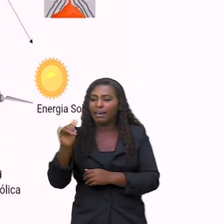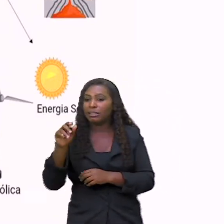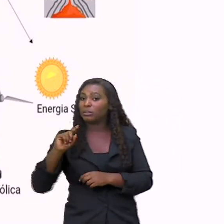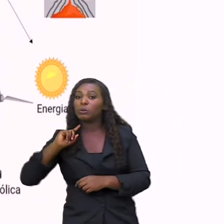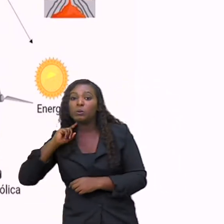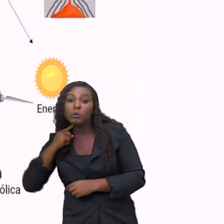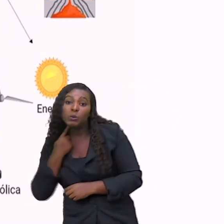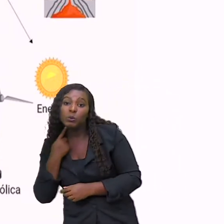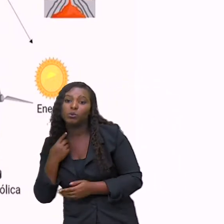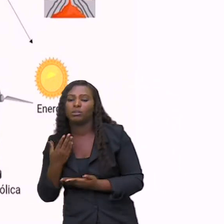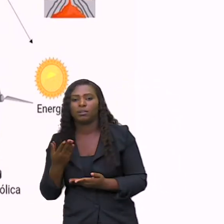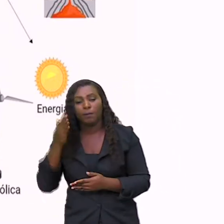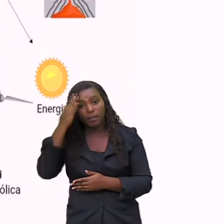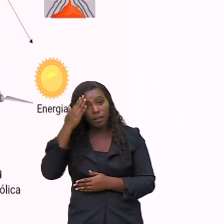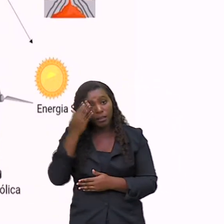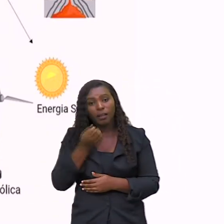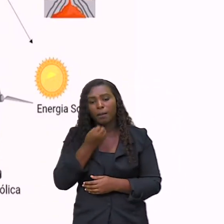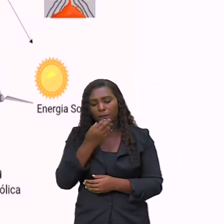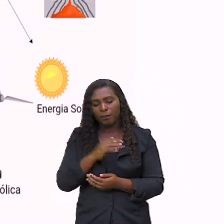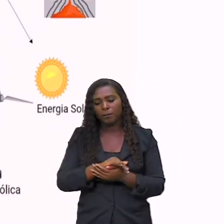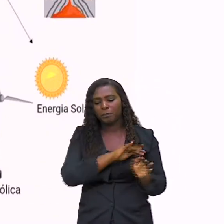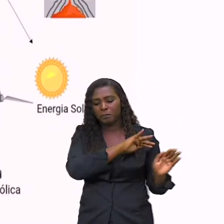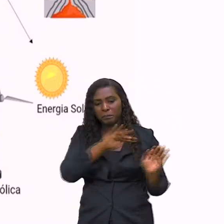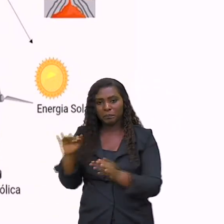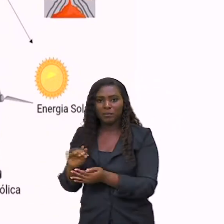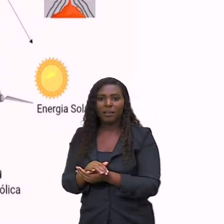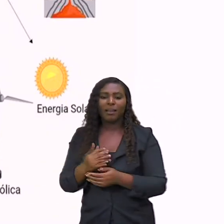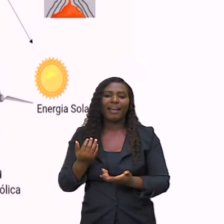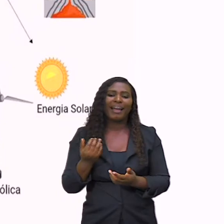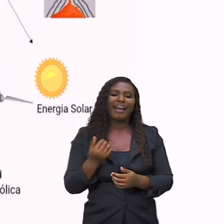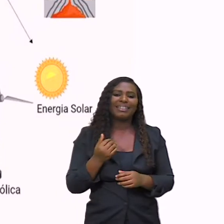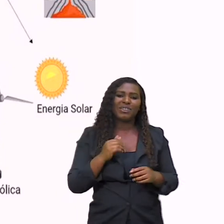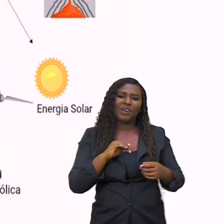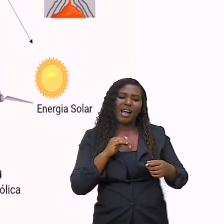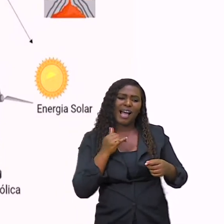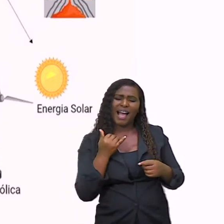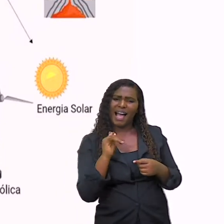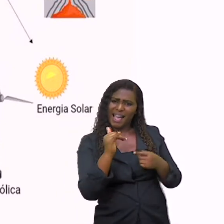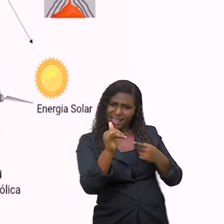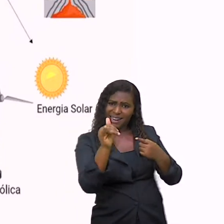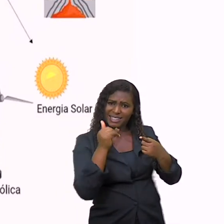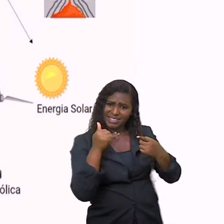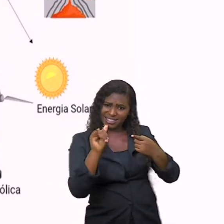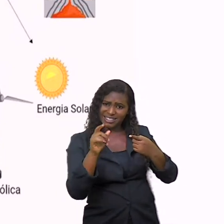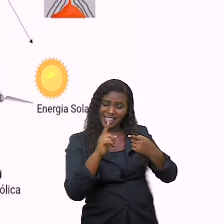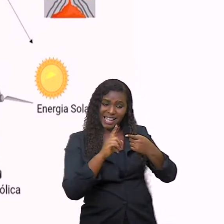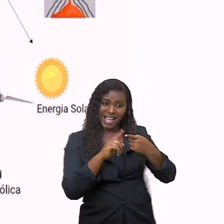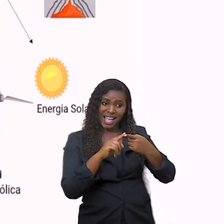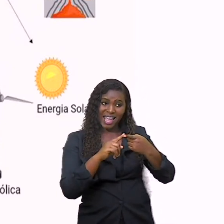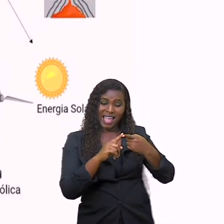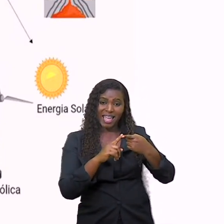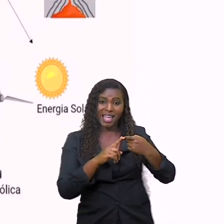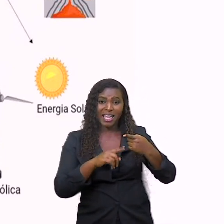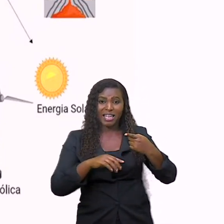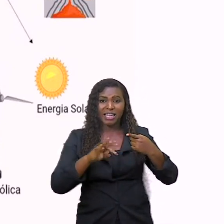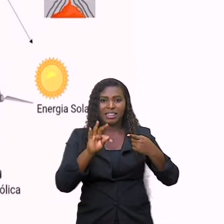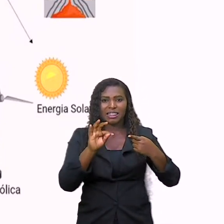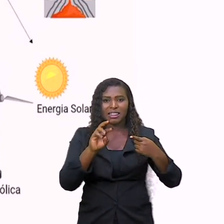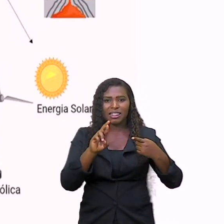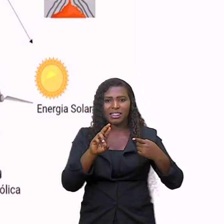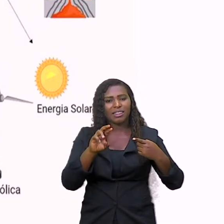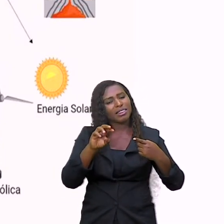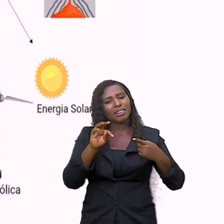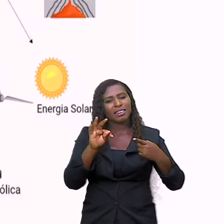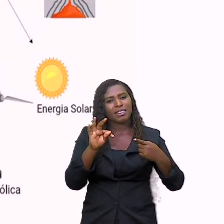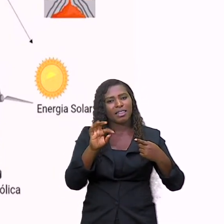ela depende diretamente da temperatura absoluta do corpo. E essa temperatura,